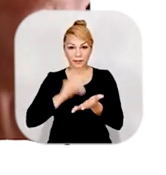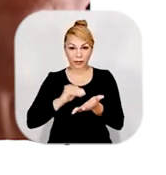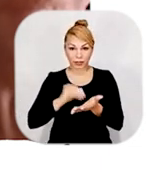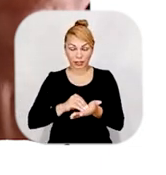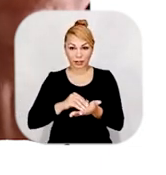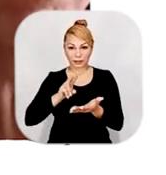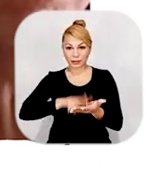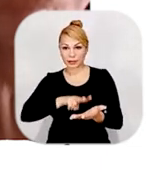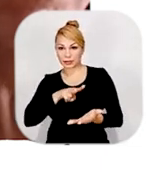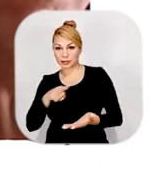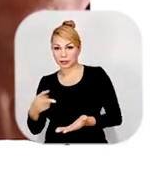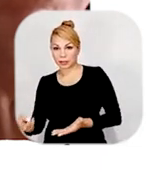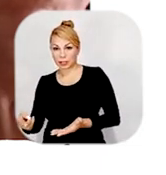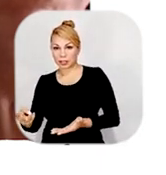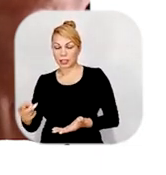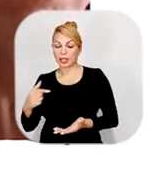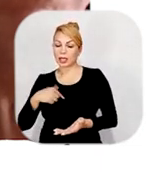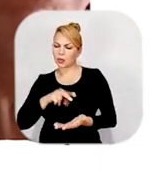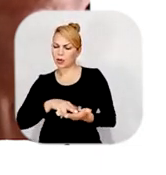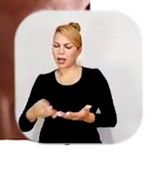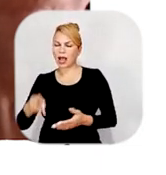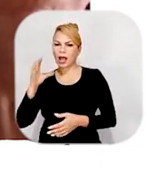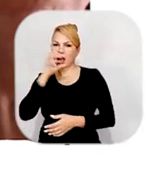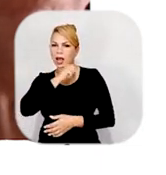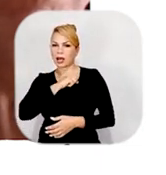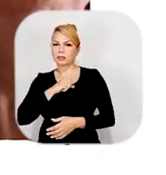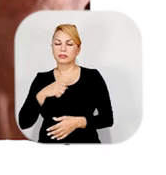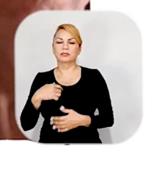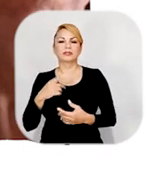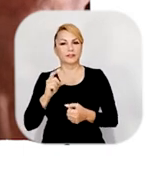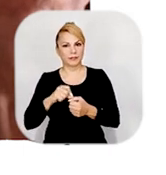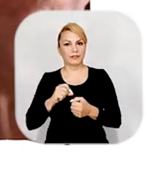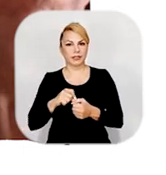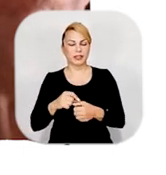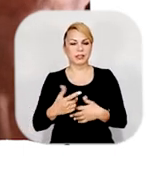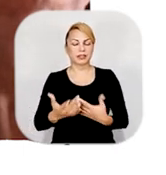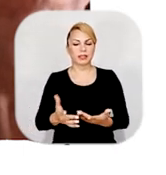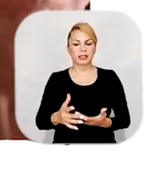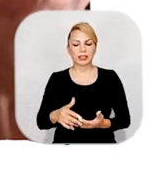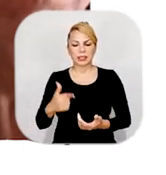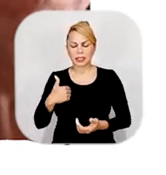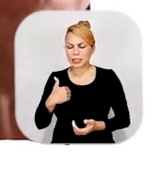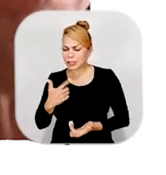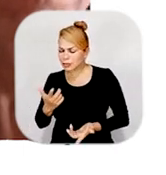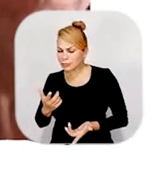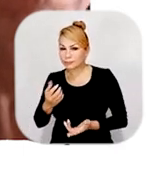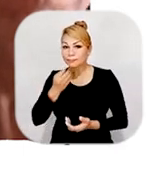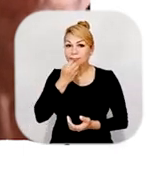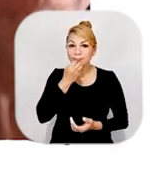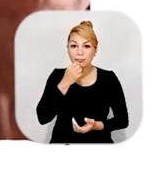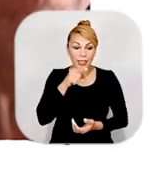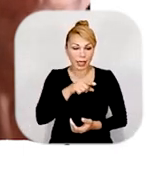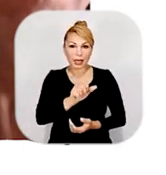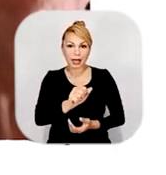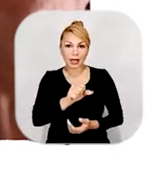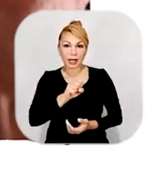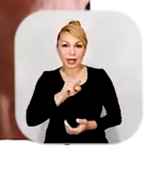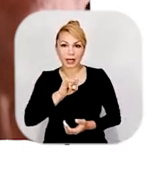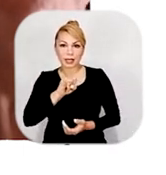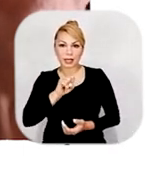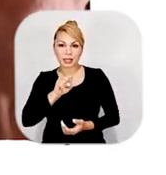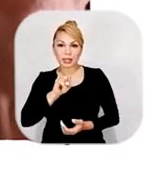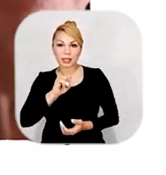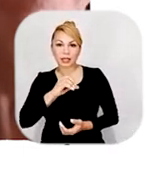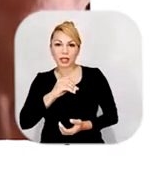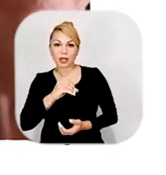assim, né? E uma coisa que eu não esperava é que ele achou muito bom que tinha os nomes, né?